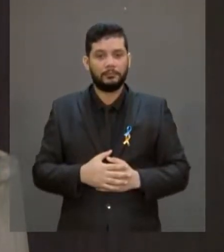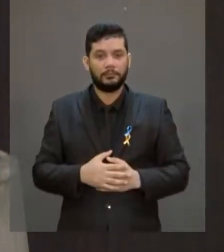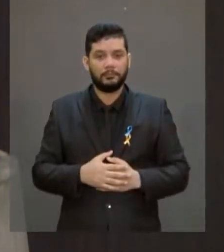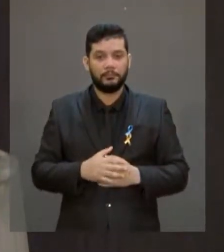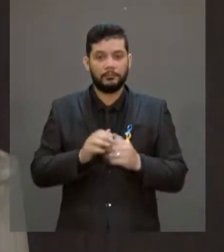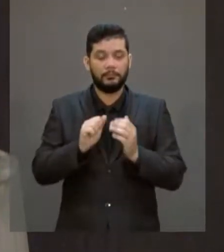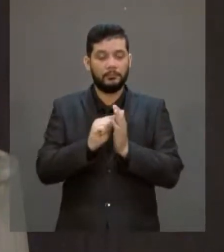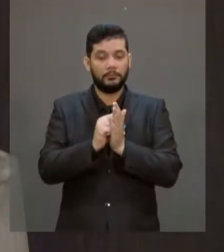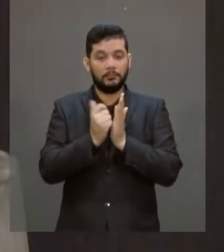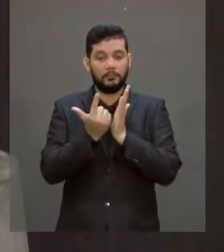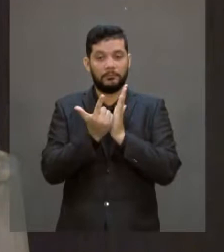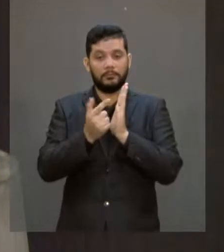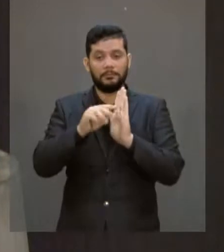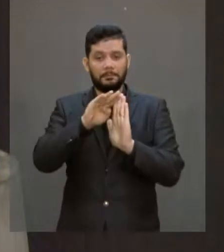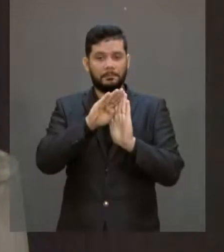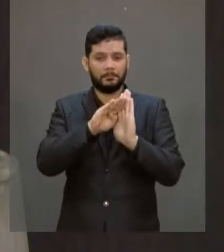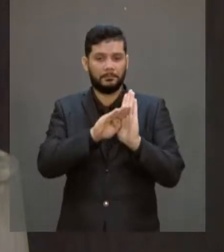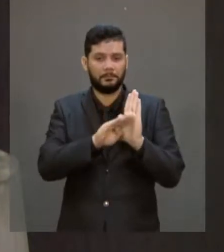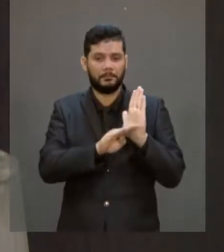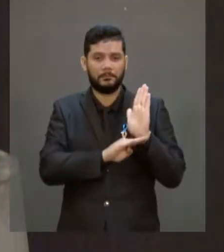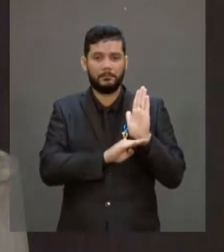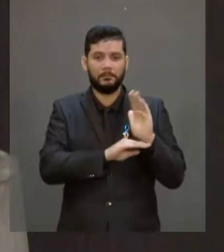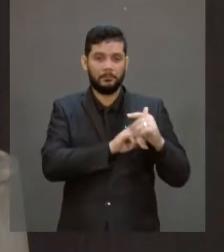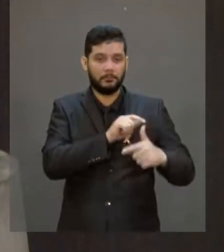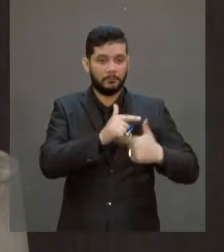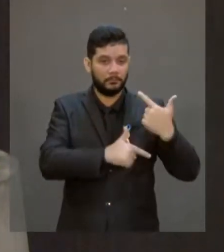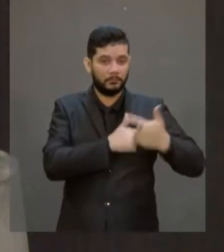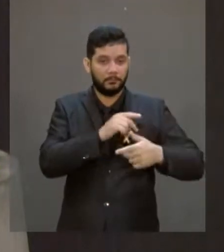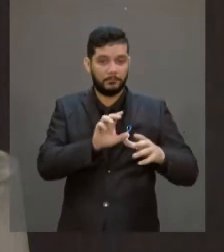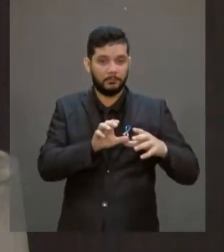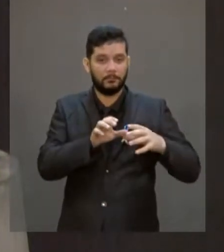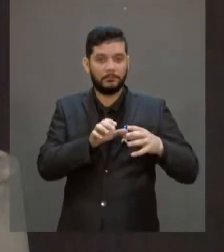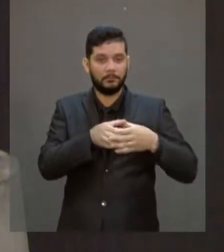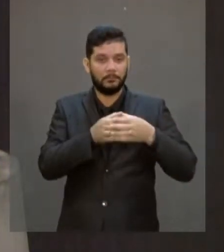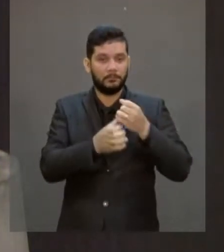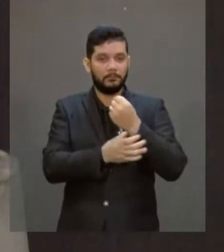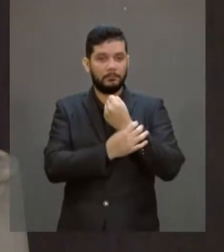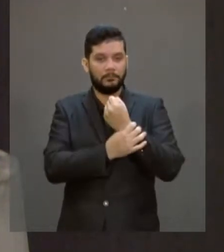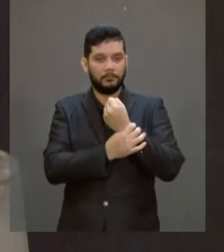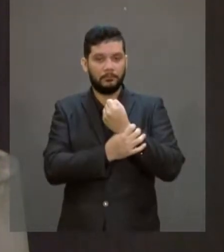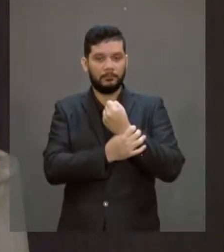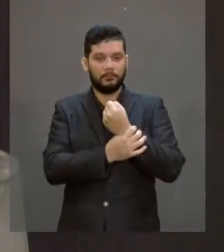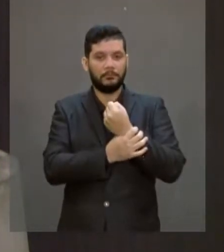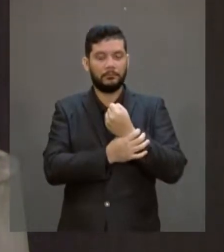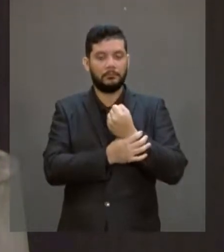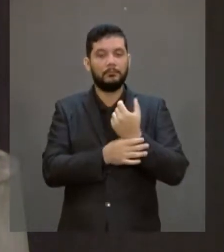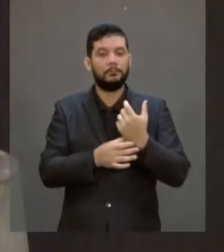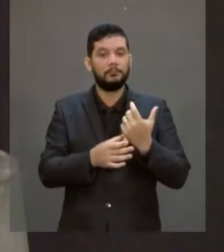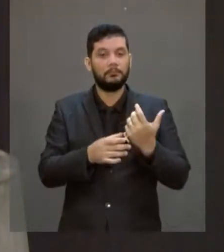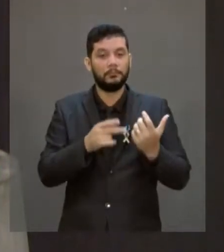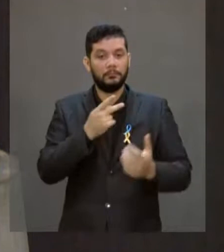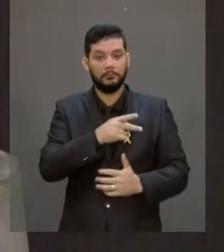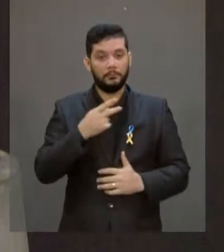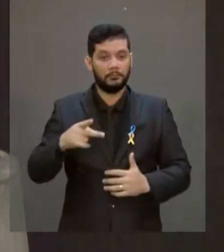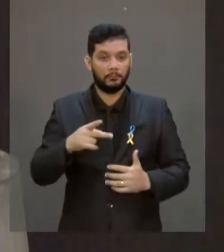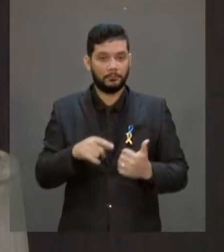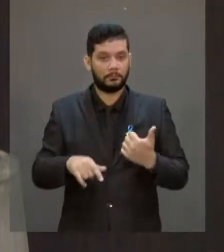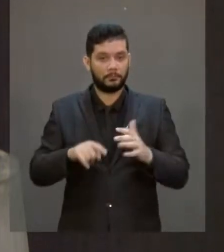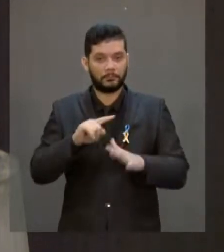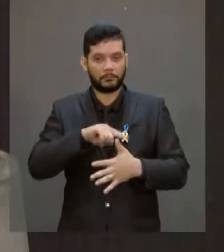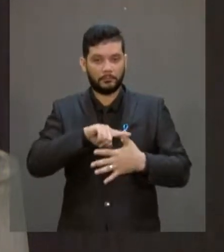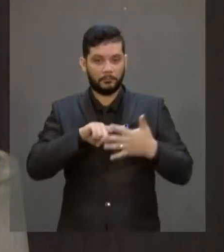agenda com os trabalhadores de segurança pública que englobam 5 pontos. A carreira